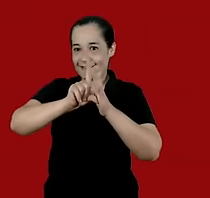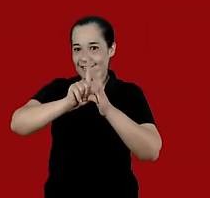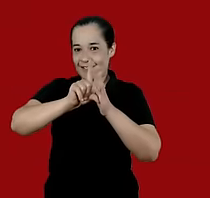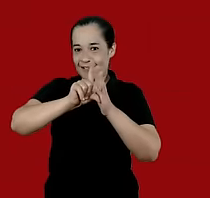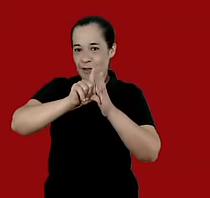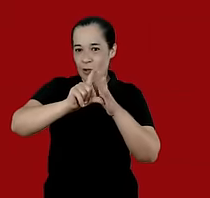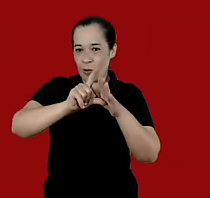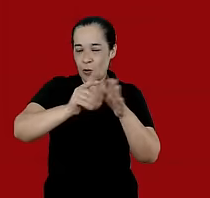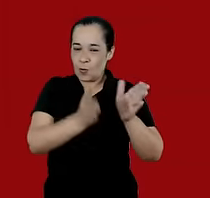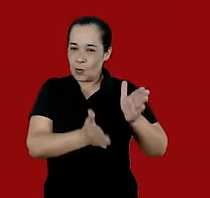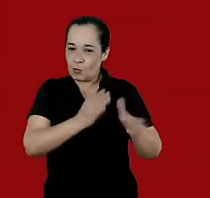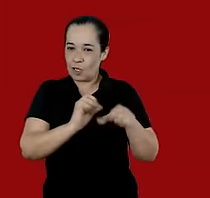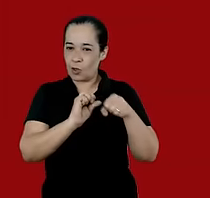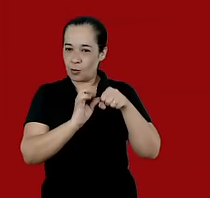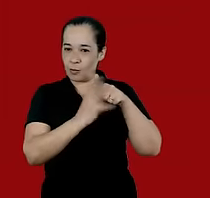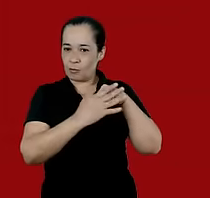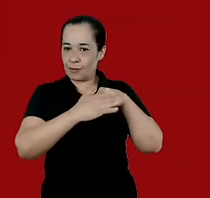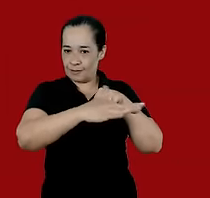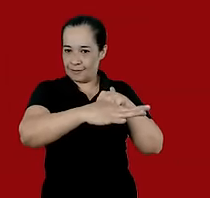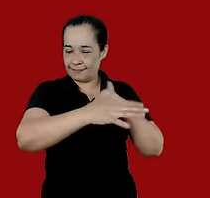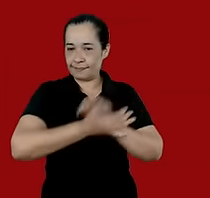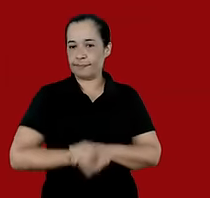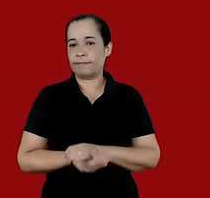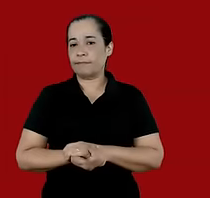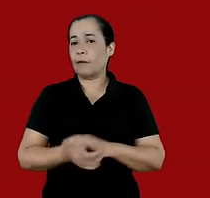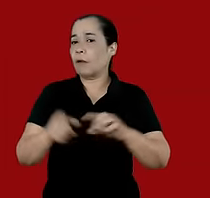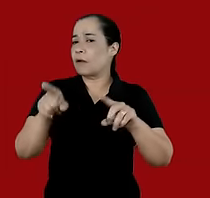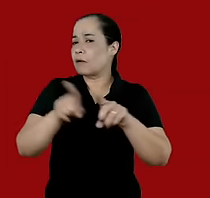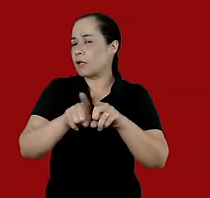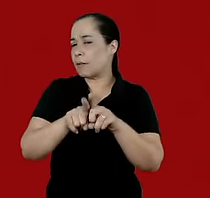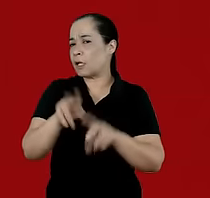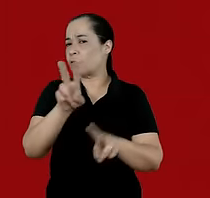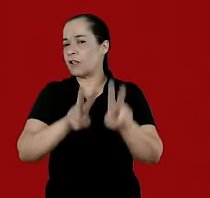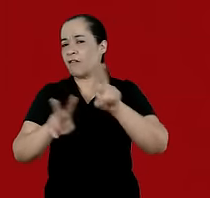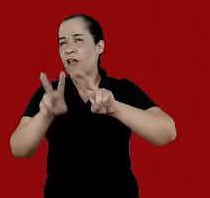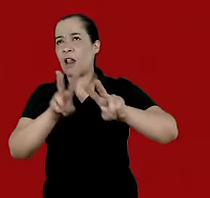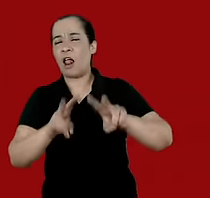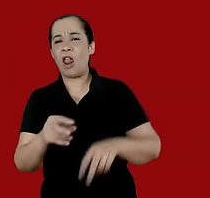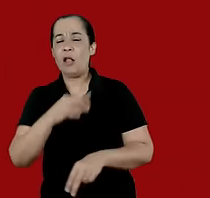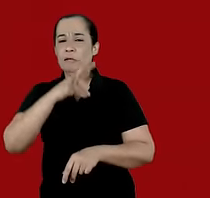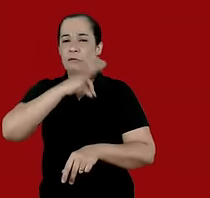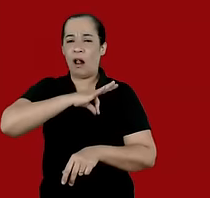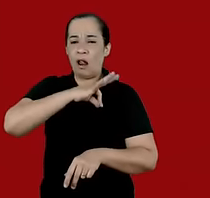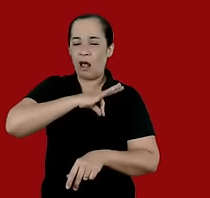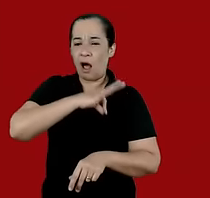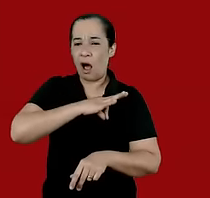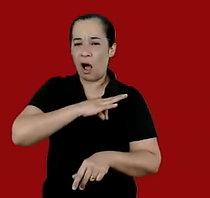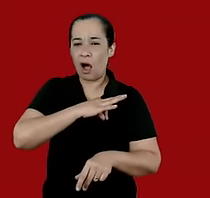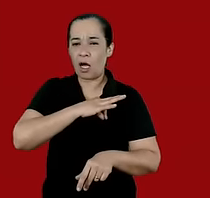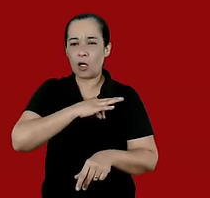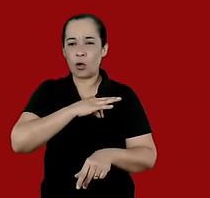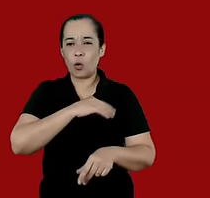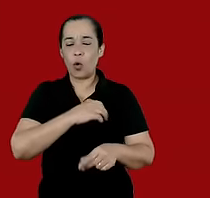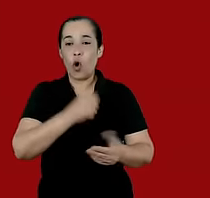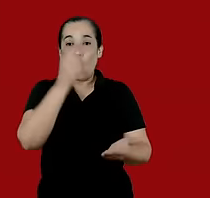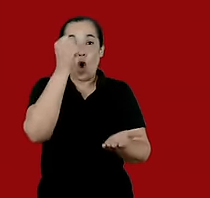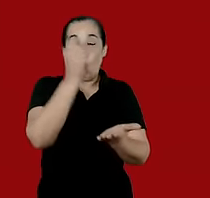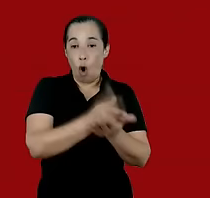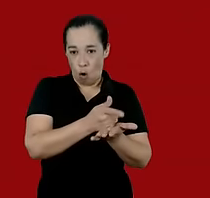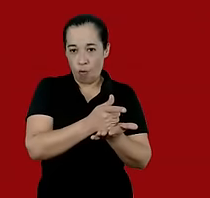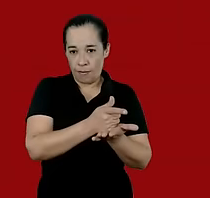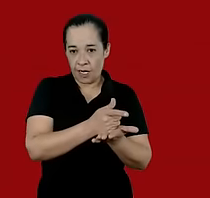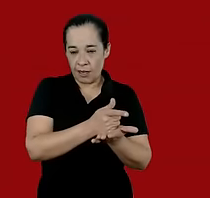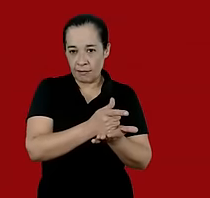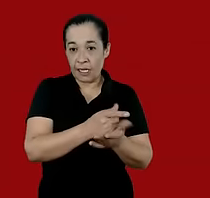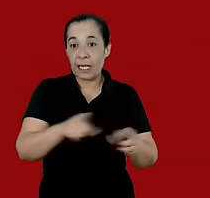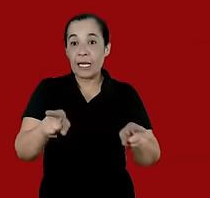mais né quando a gente olha a parte de renda eh contra consumo real contra renda disponível real a gente vê